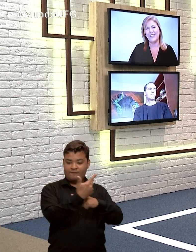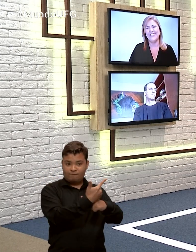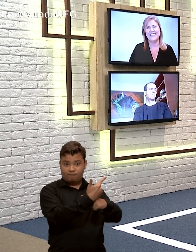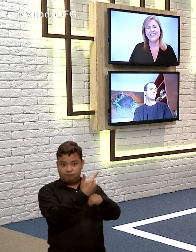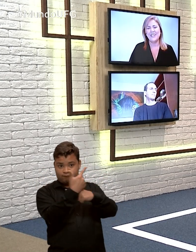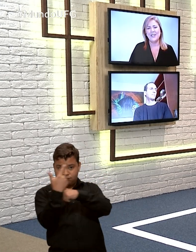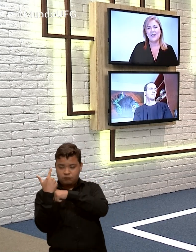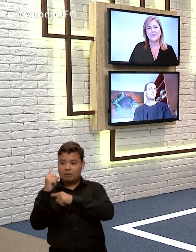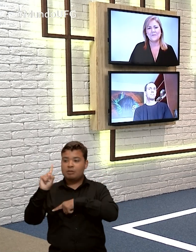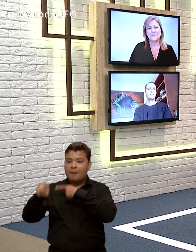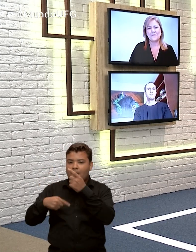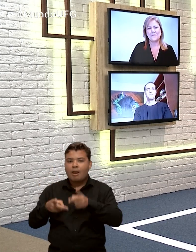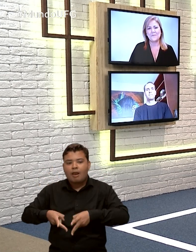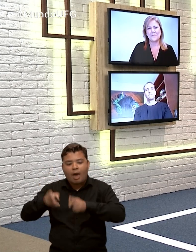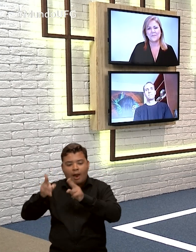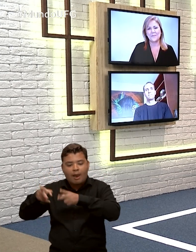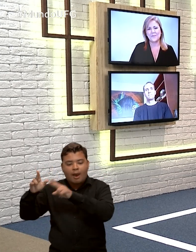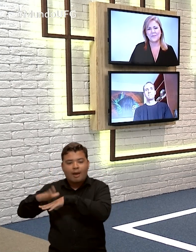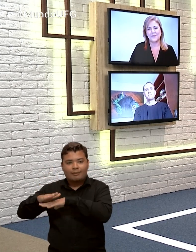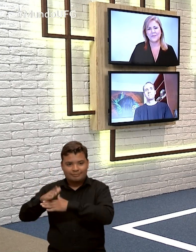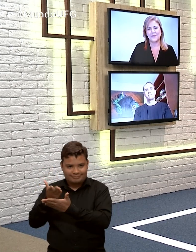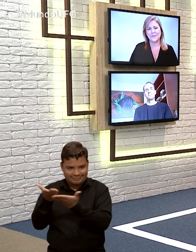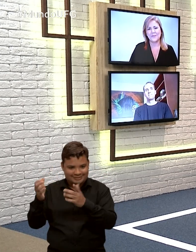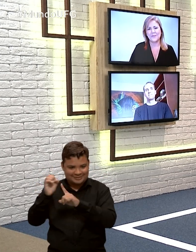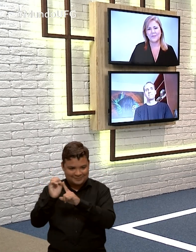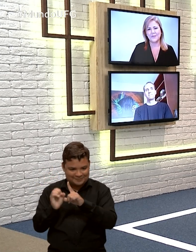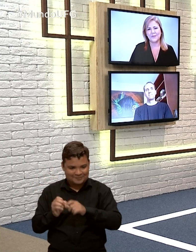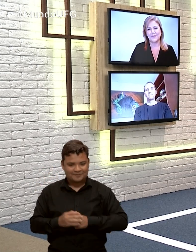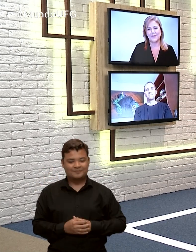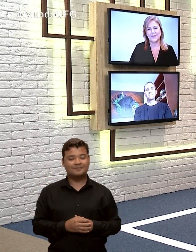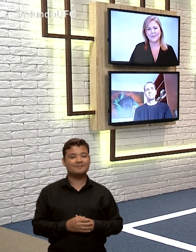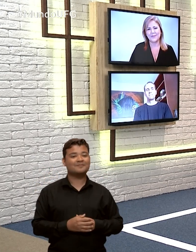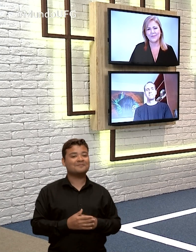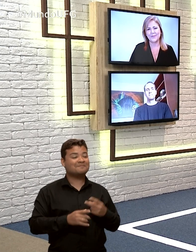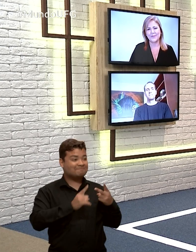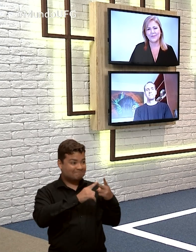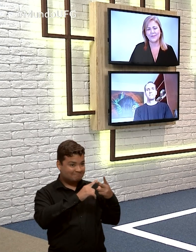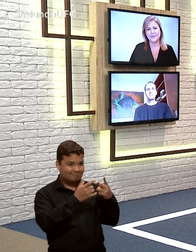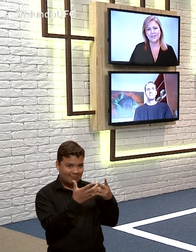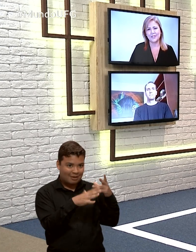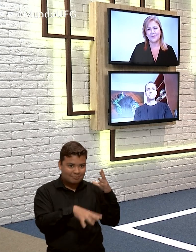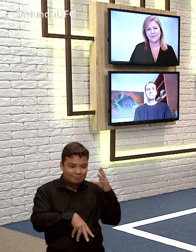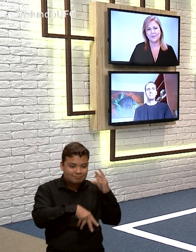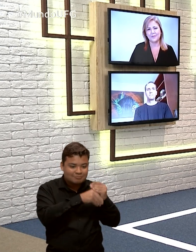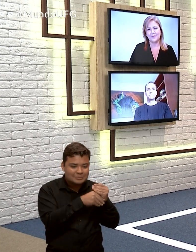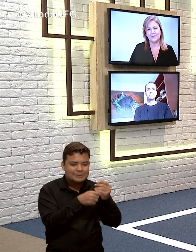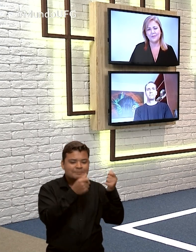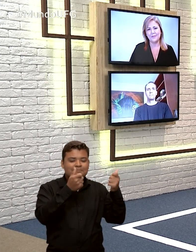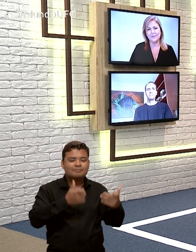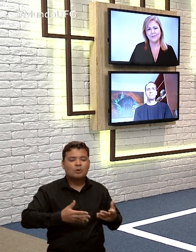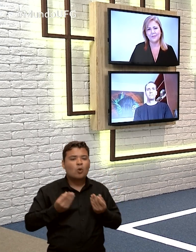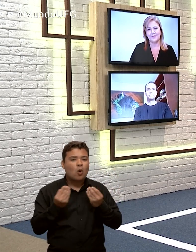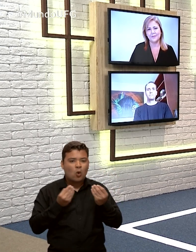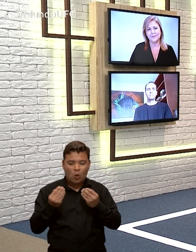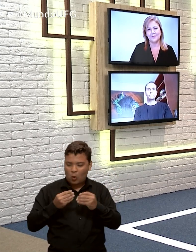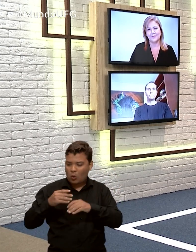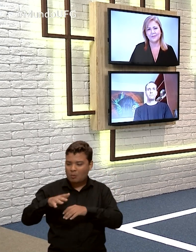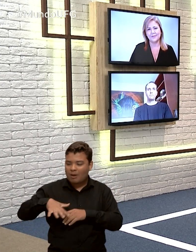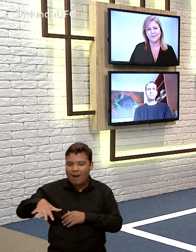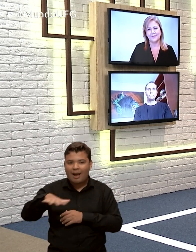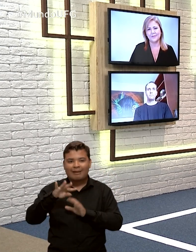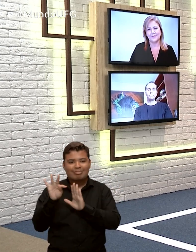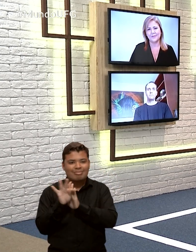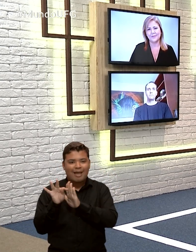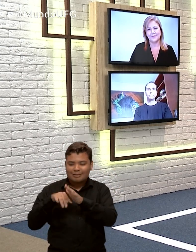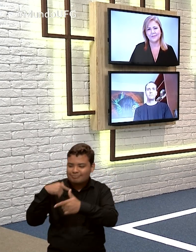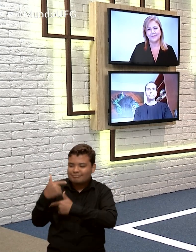edição. Pablo, então gostaria de complementar, por favor, falando como que é feita essa parte técnica. A gente está